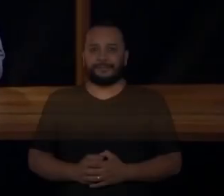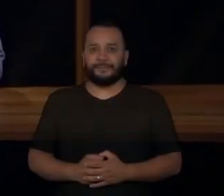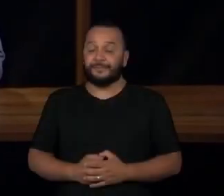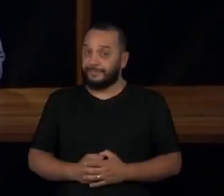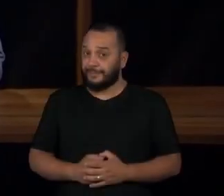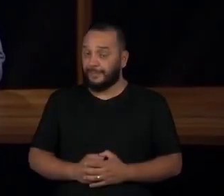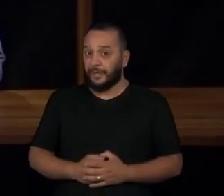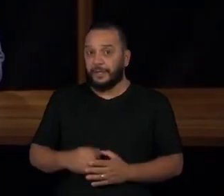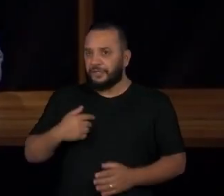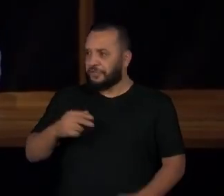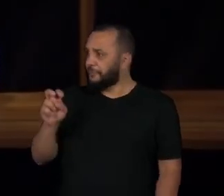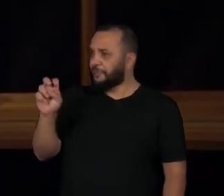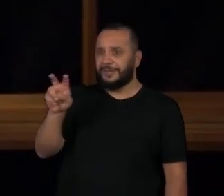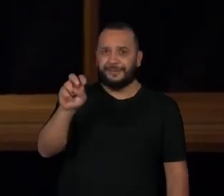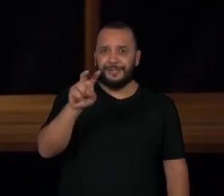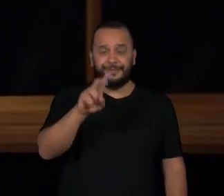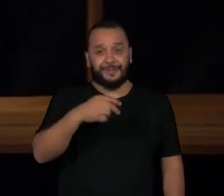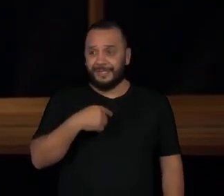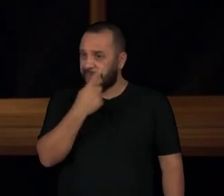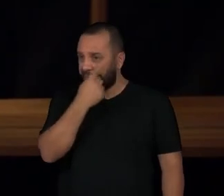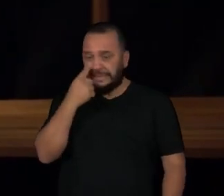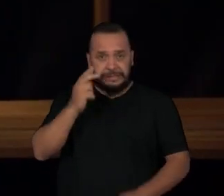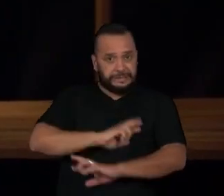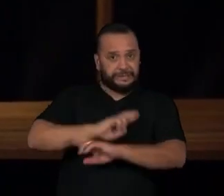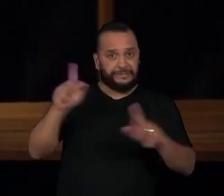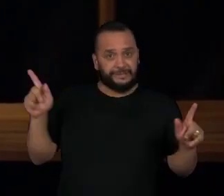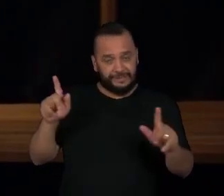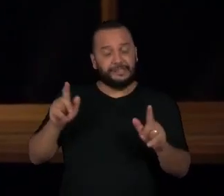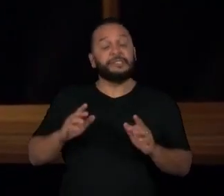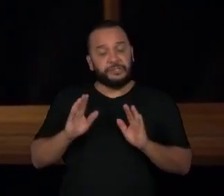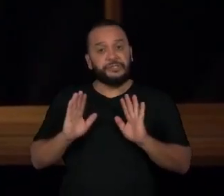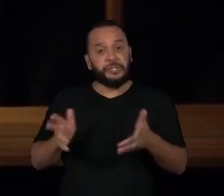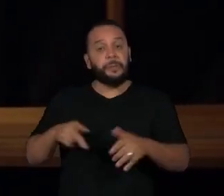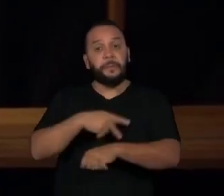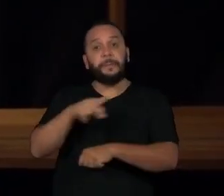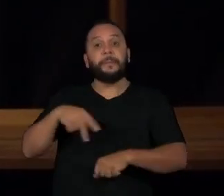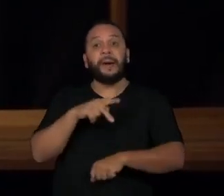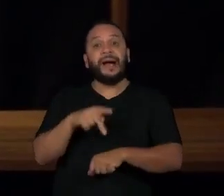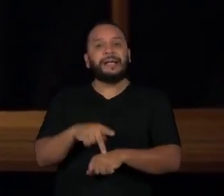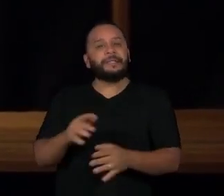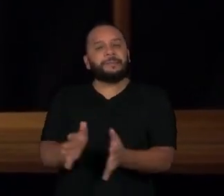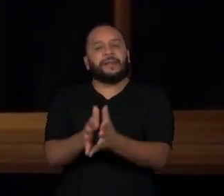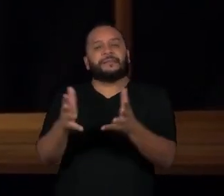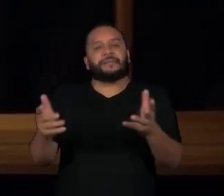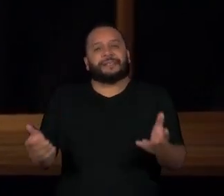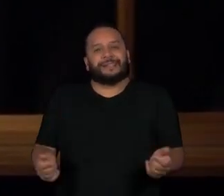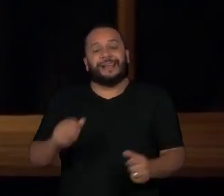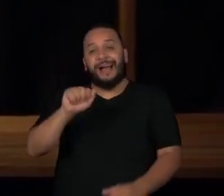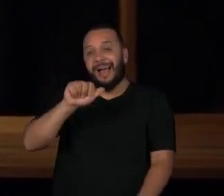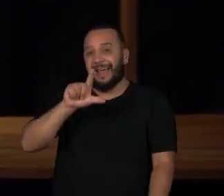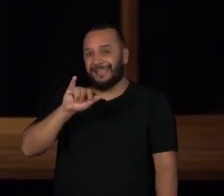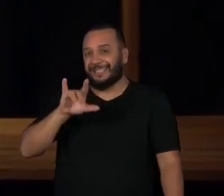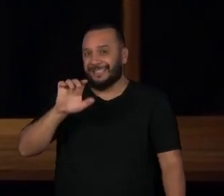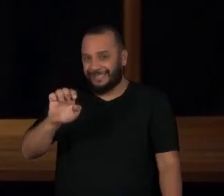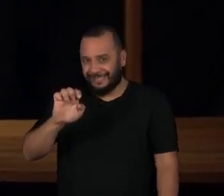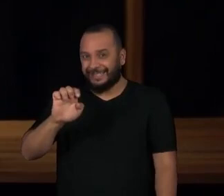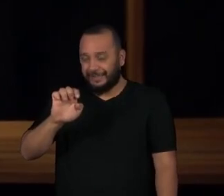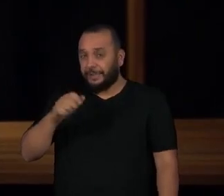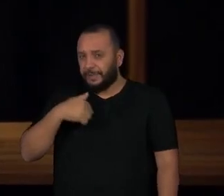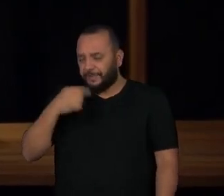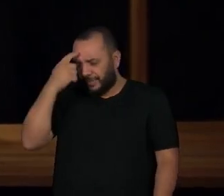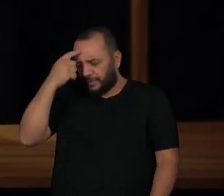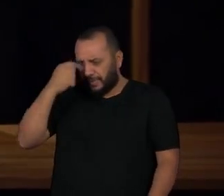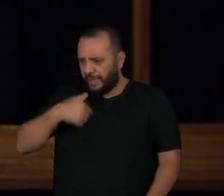depois de ver tanta coisa esquisita no País das Maravilhas a Alice se pergunta se eu não sou a mesma a